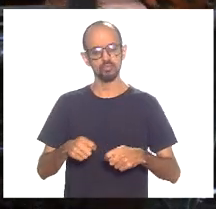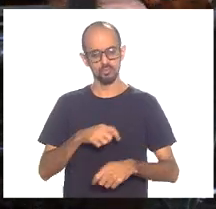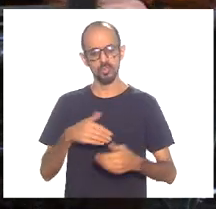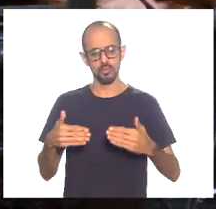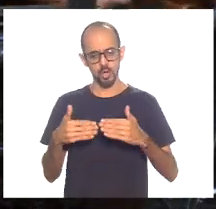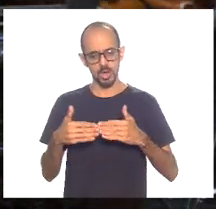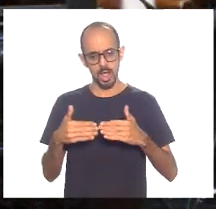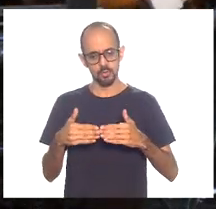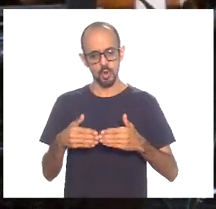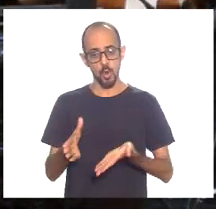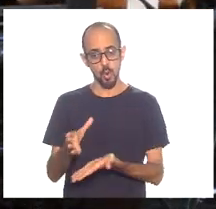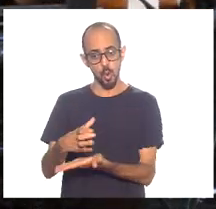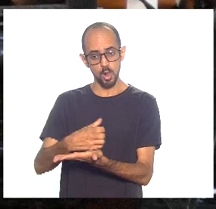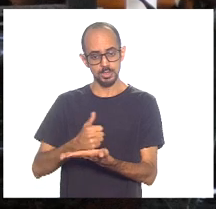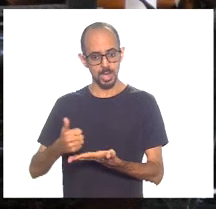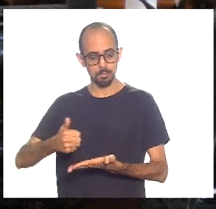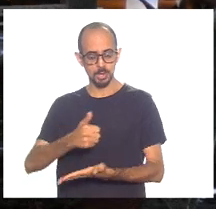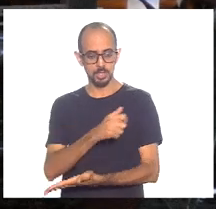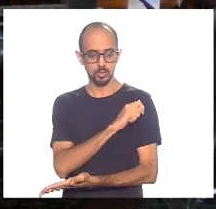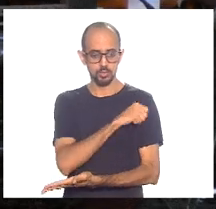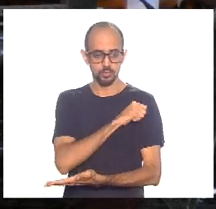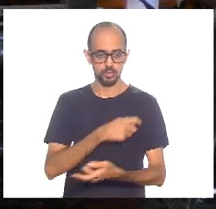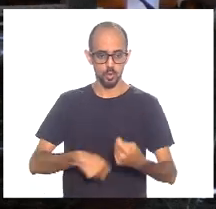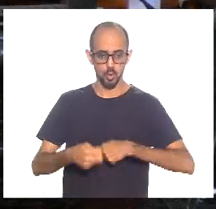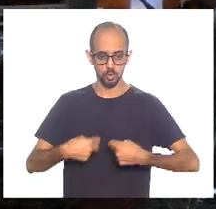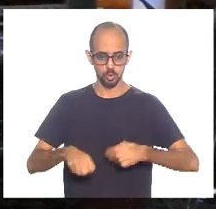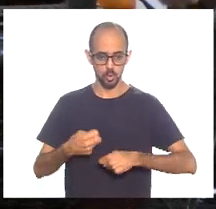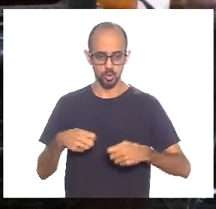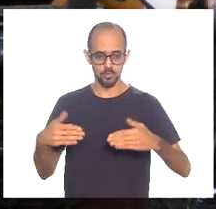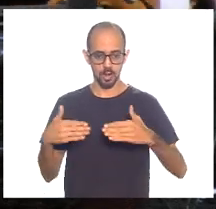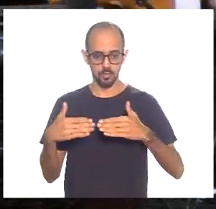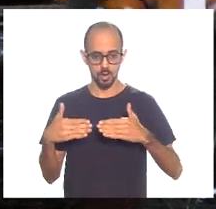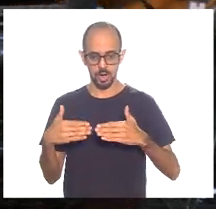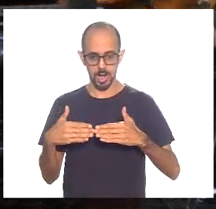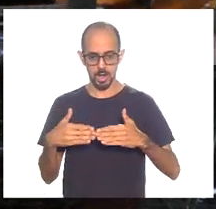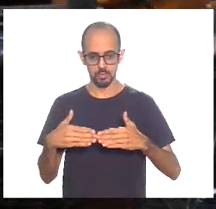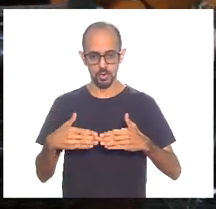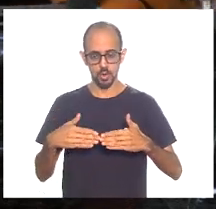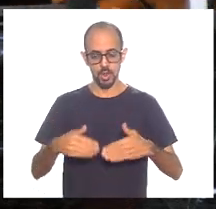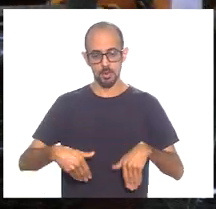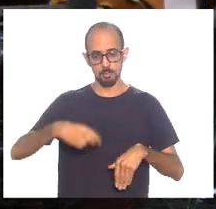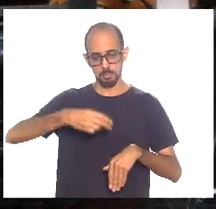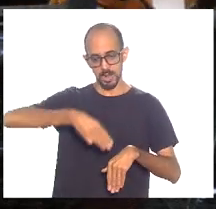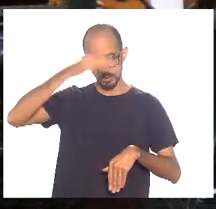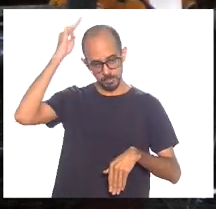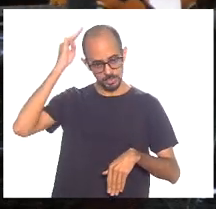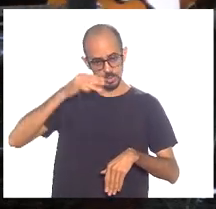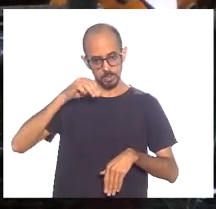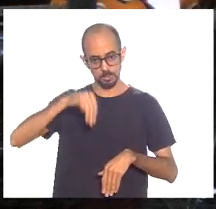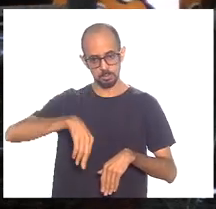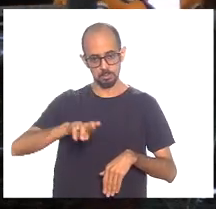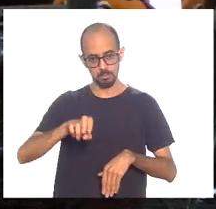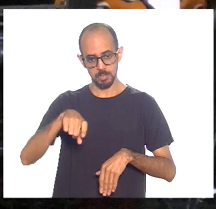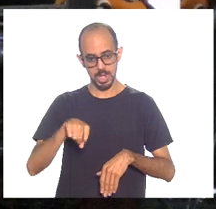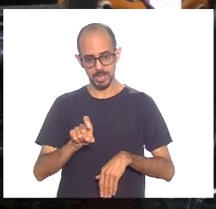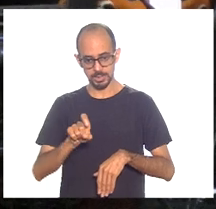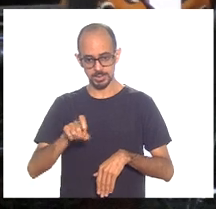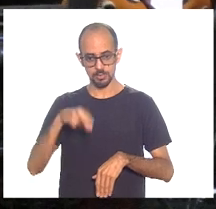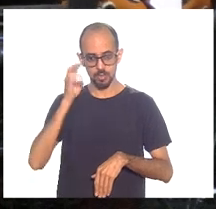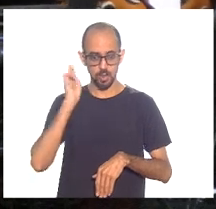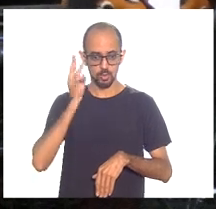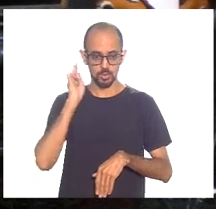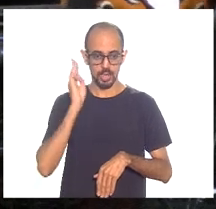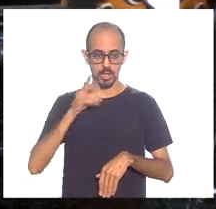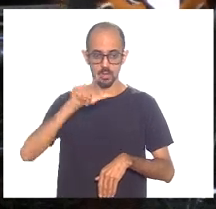e de orçamento Finanças fiscalização financeira e controle e favorável a todos os deputados Márcio Pacheco Max Lemos Sérgio Fernandes waldeck Carneiro